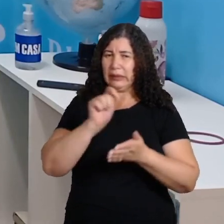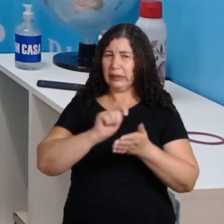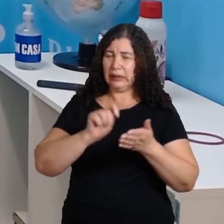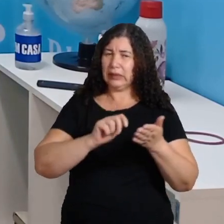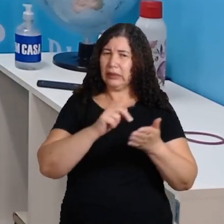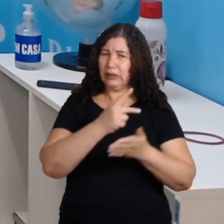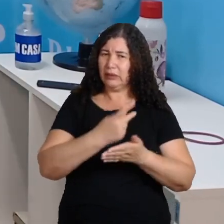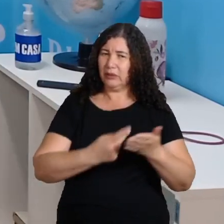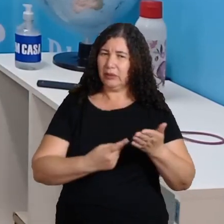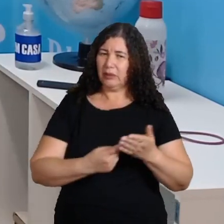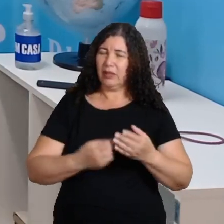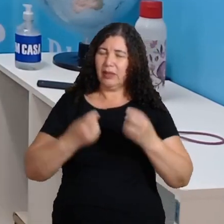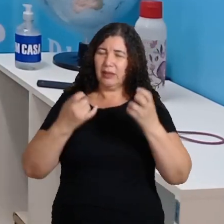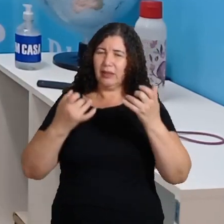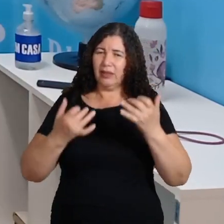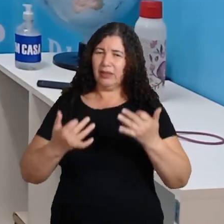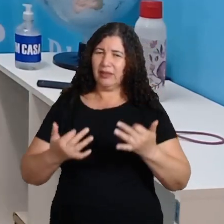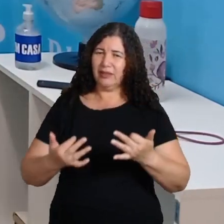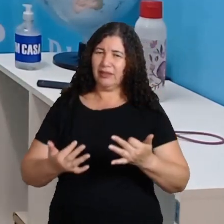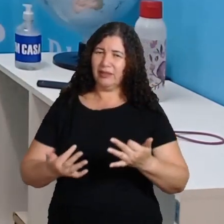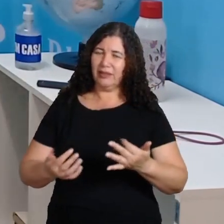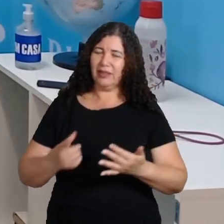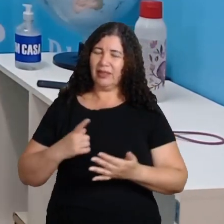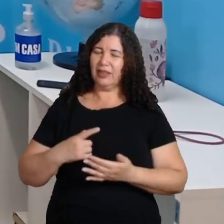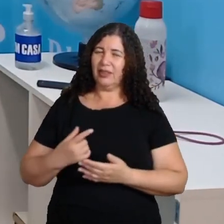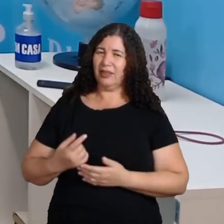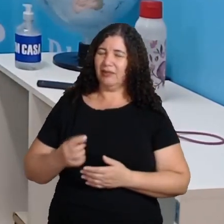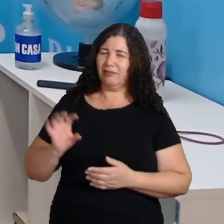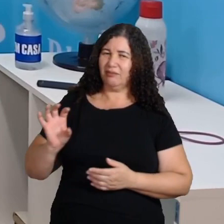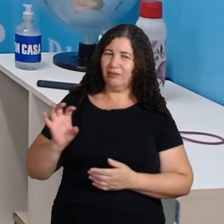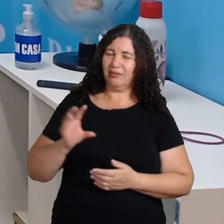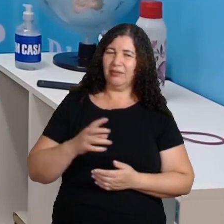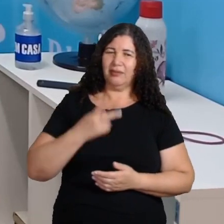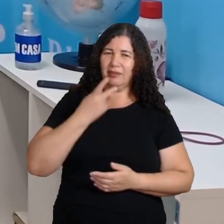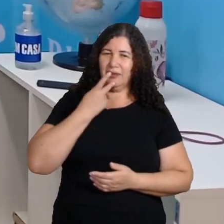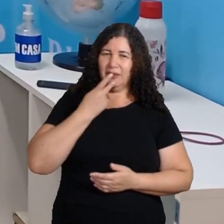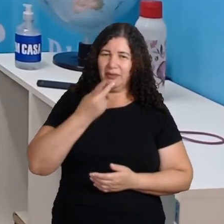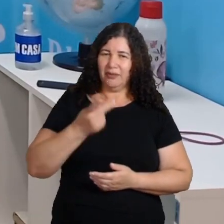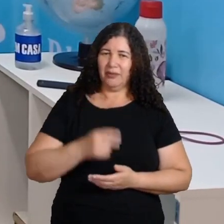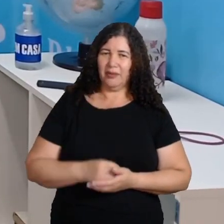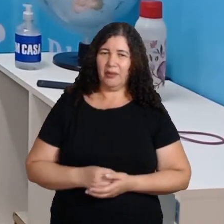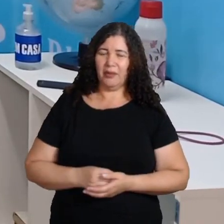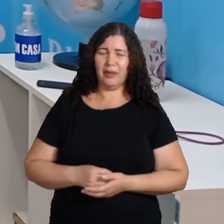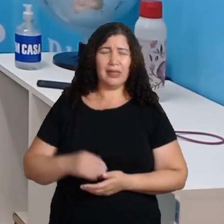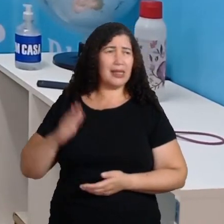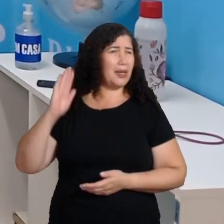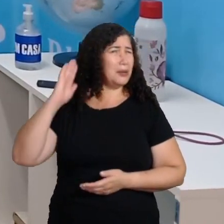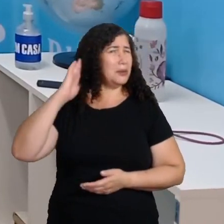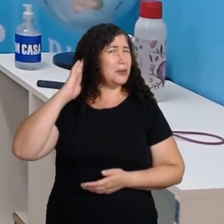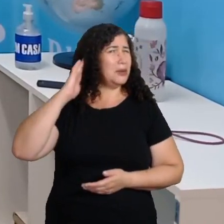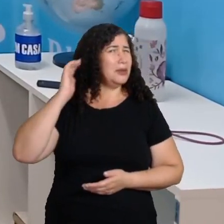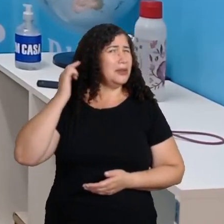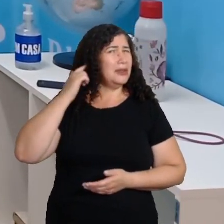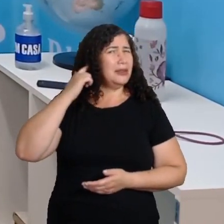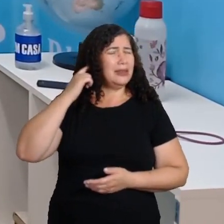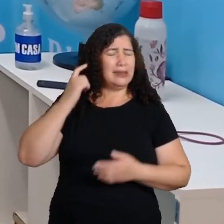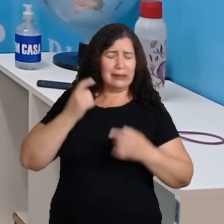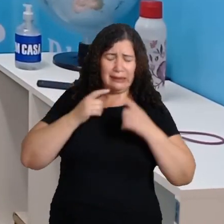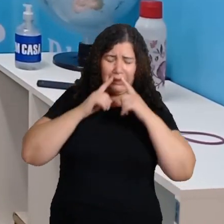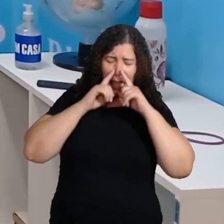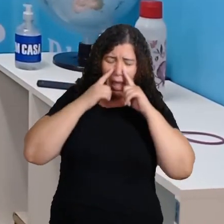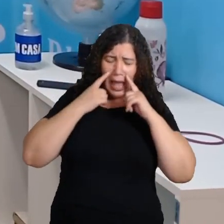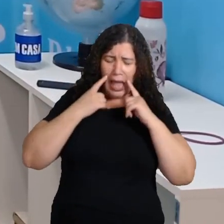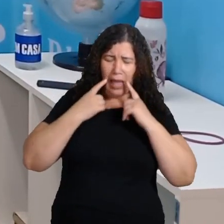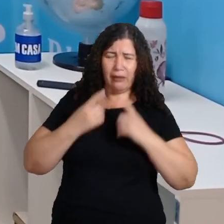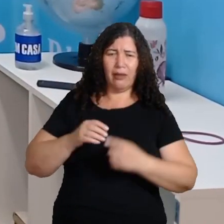fala para nós, por meio do seu eu lírico, que o ouvido chora se ouve